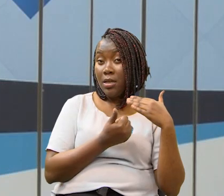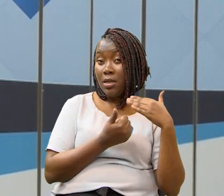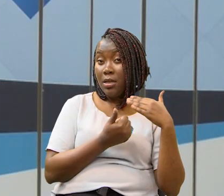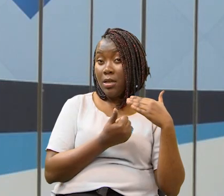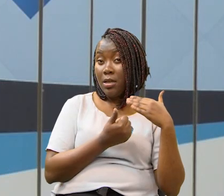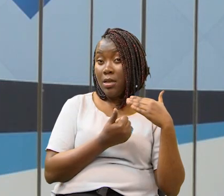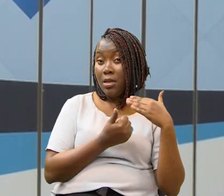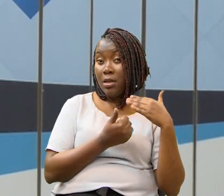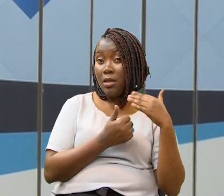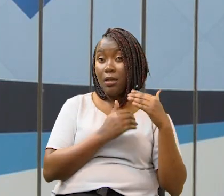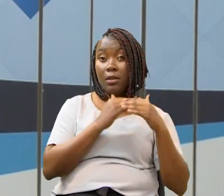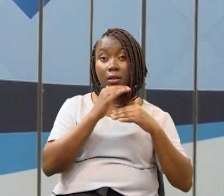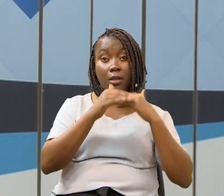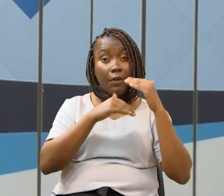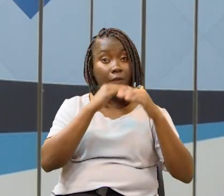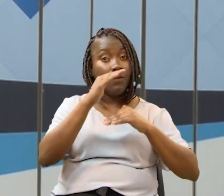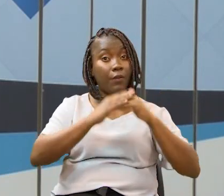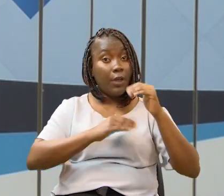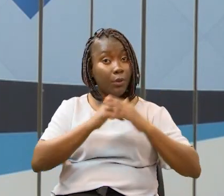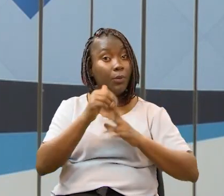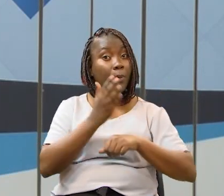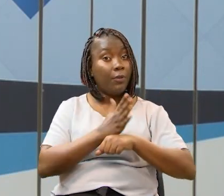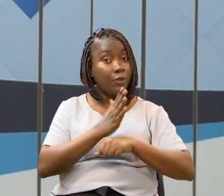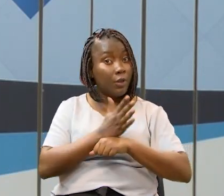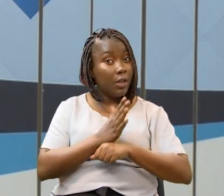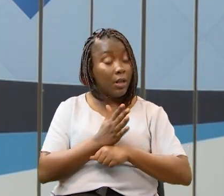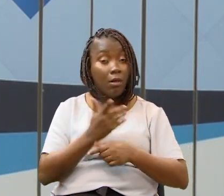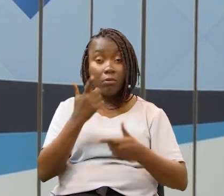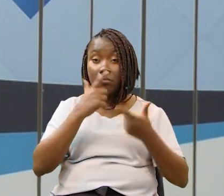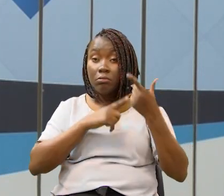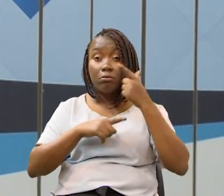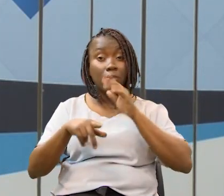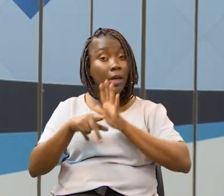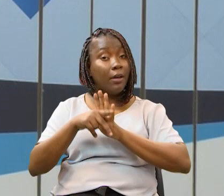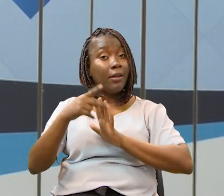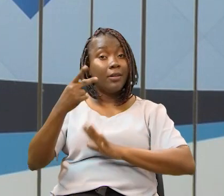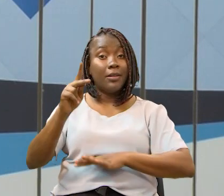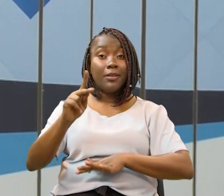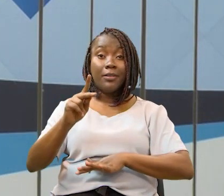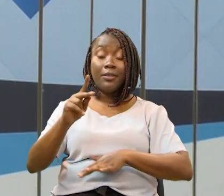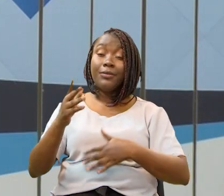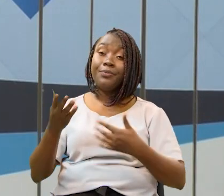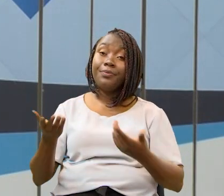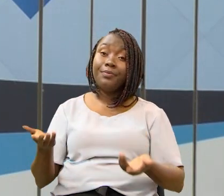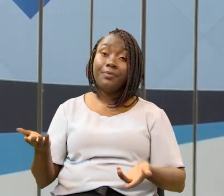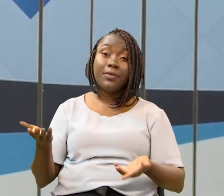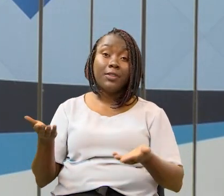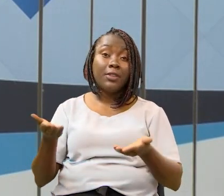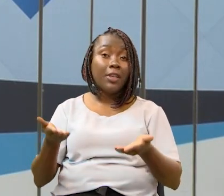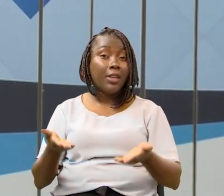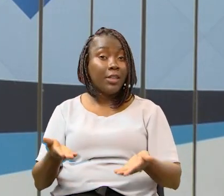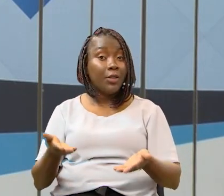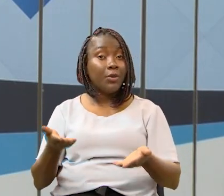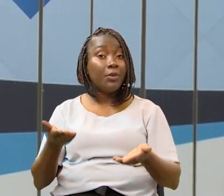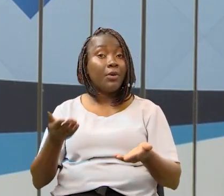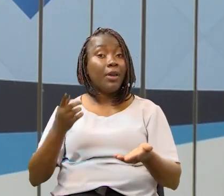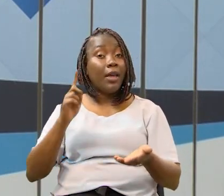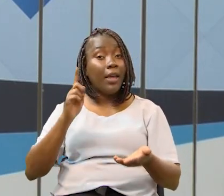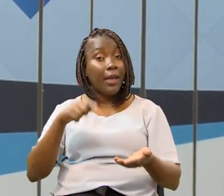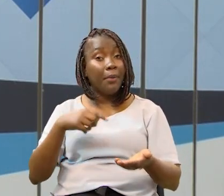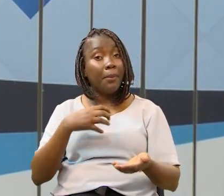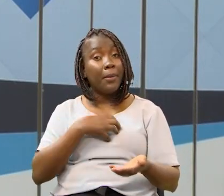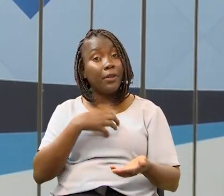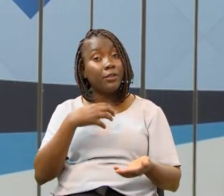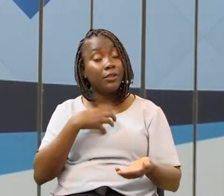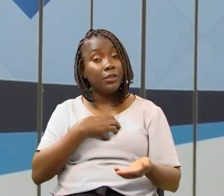está desenvolvendo seus profissionais, o resultado é para ela mesma. Então, isso é um aspecto, é